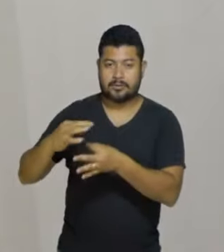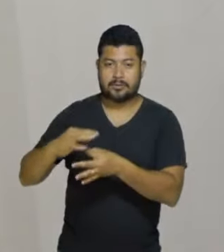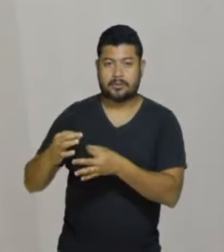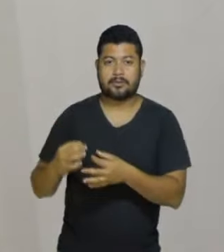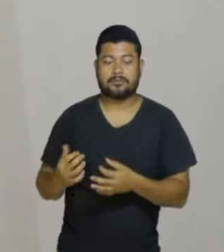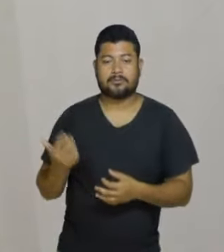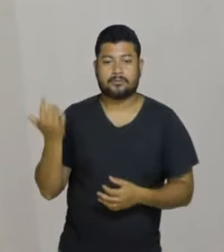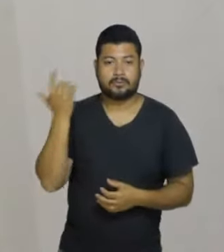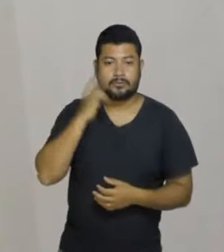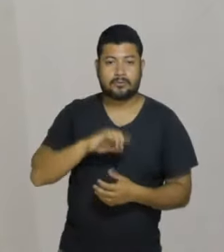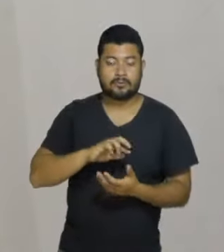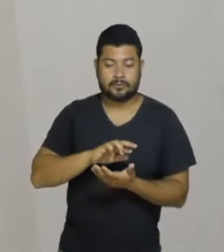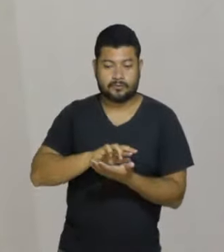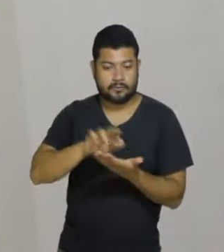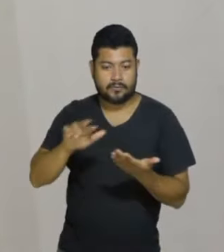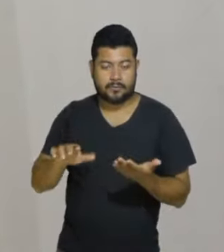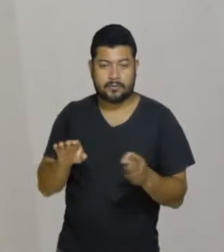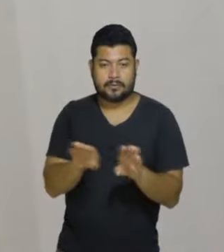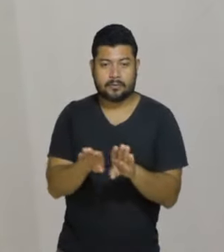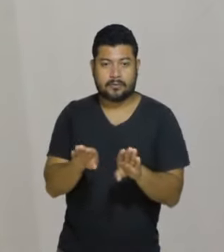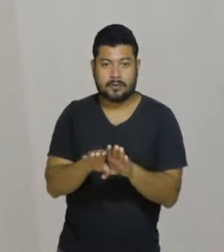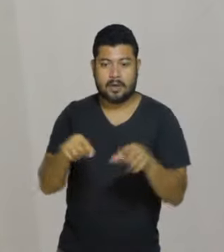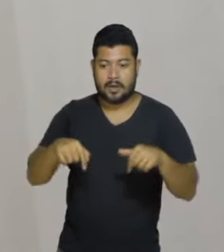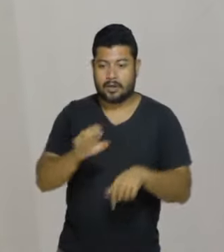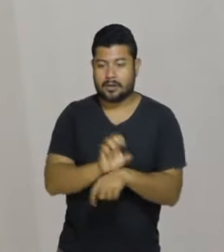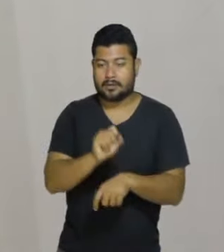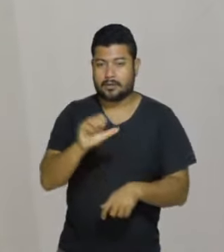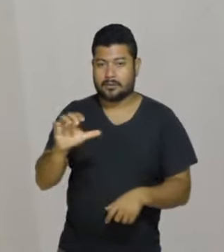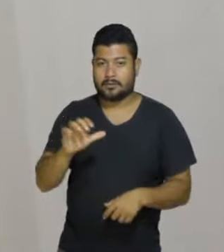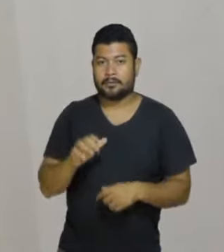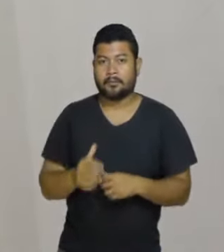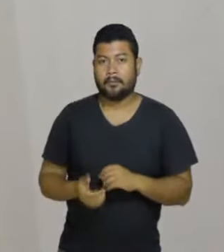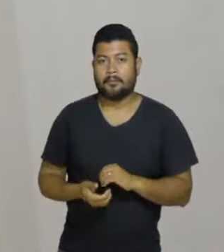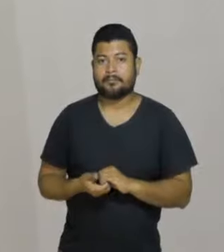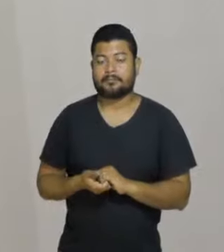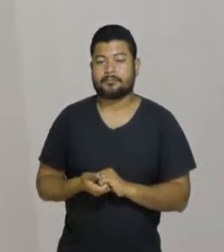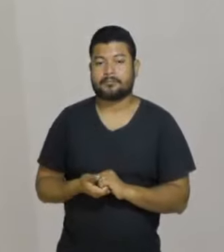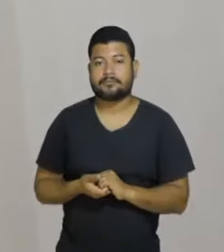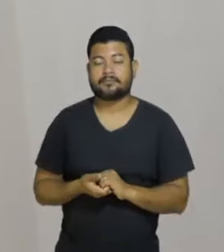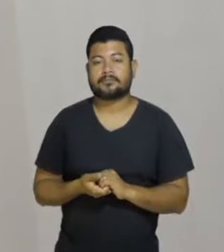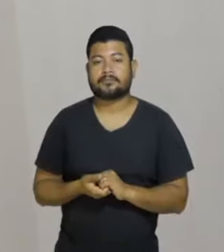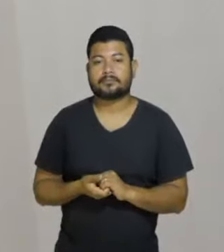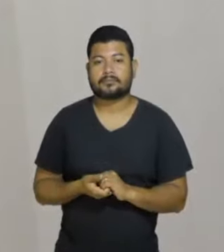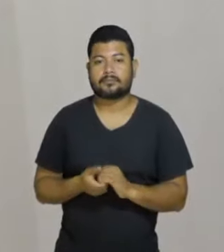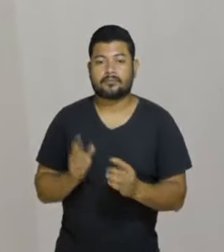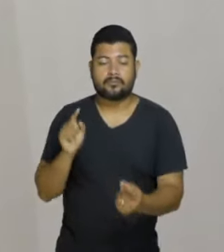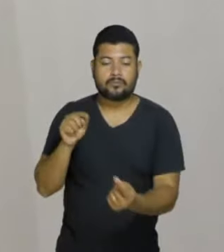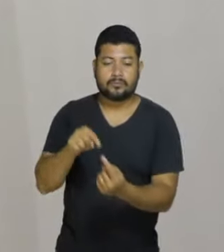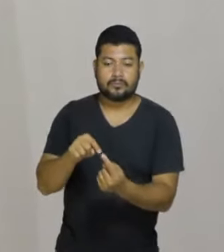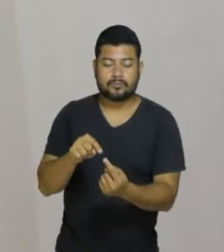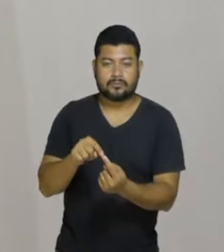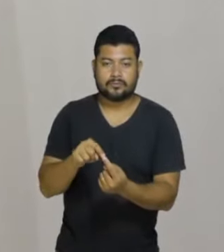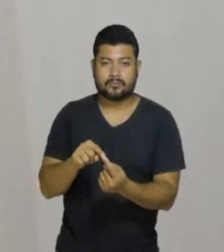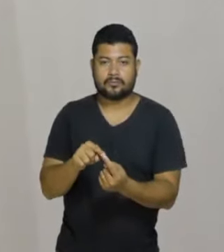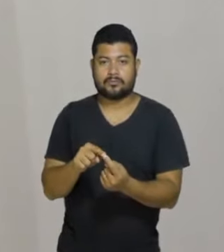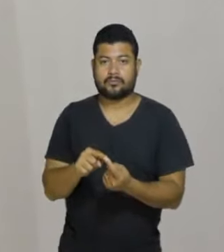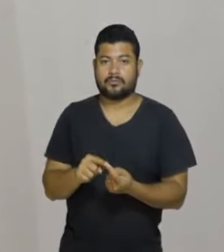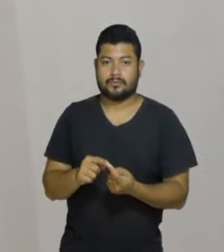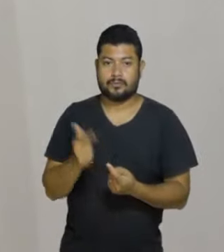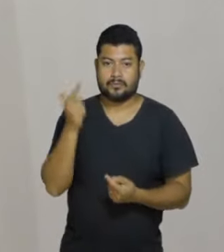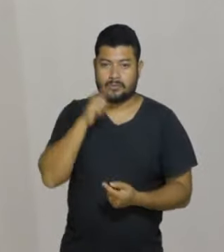unidades armazenadoras, vistorias, credenciamentos de armazéns, com o objetivo de prestarem serviços de